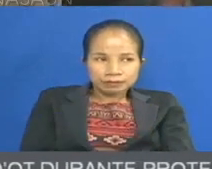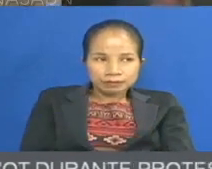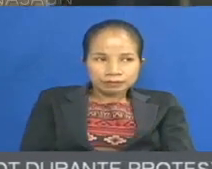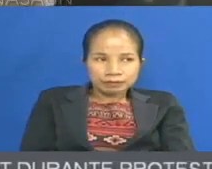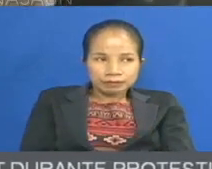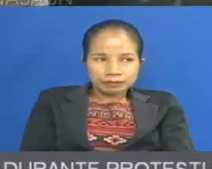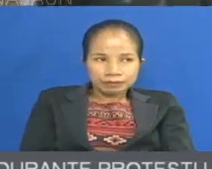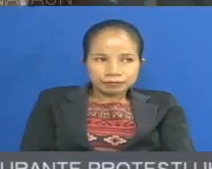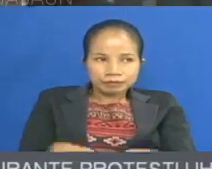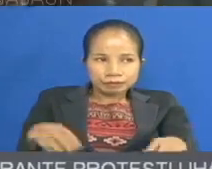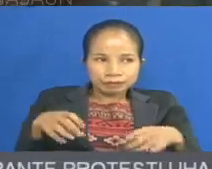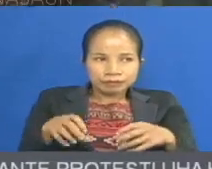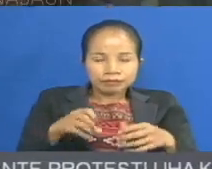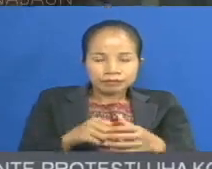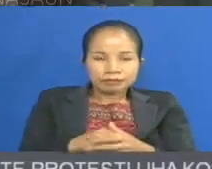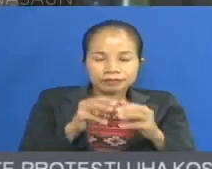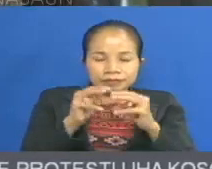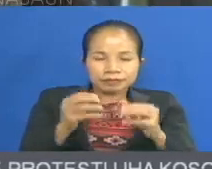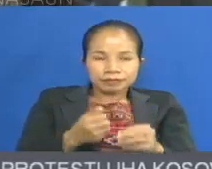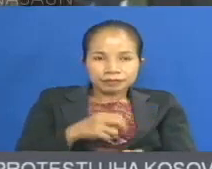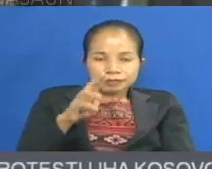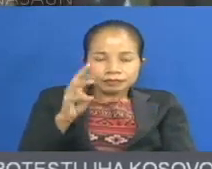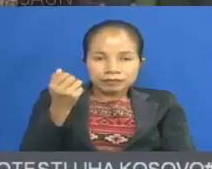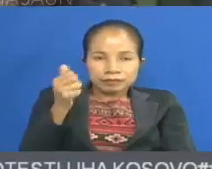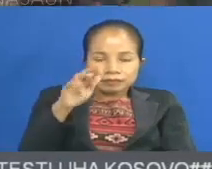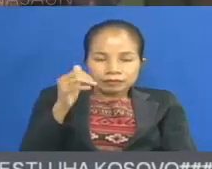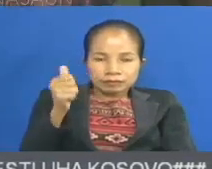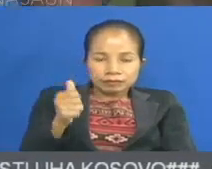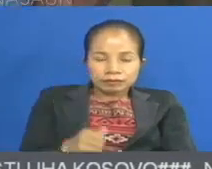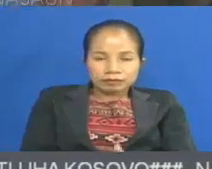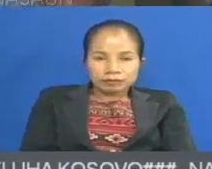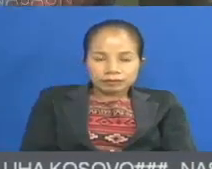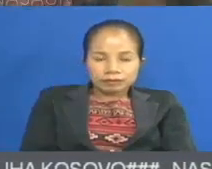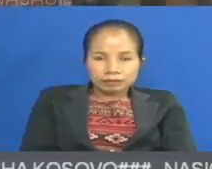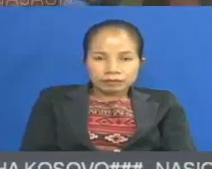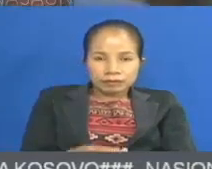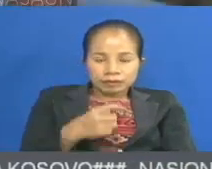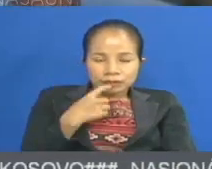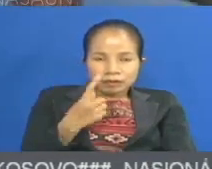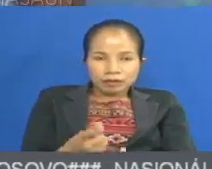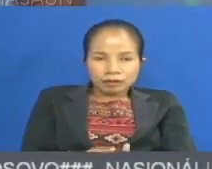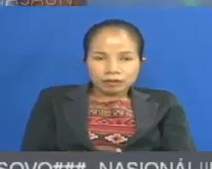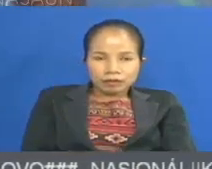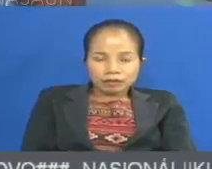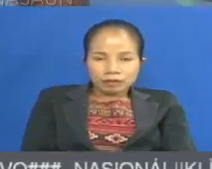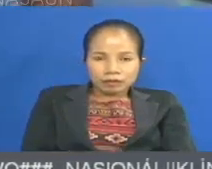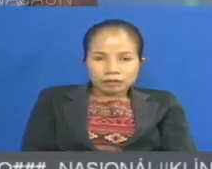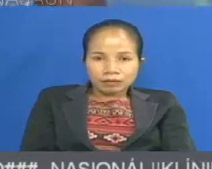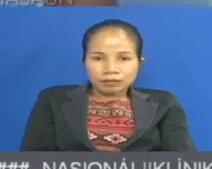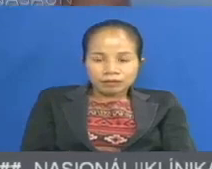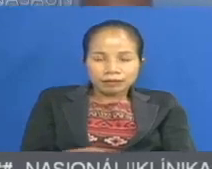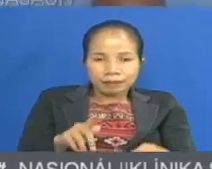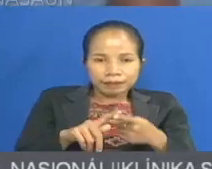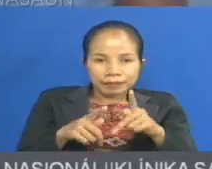Roseco Officer sabe pia município Ainaru, Maria Lúcia da Silva Pereira va RTL informa. Sabe parceiro ho governo nebe